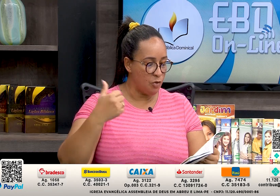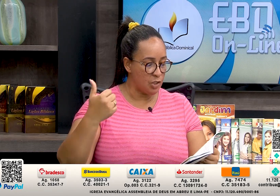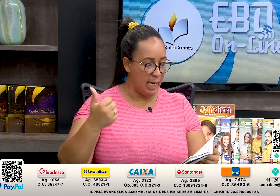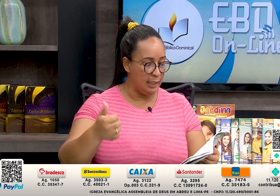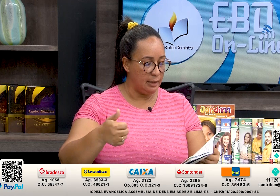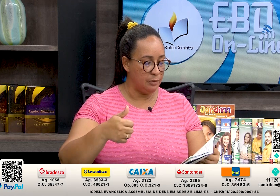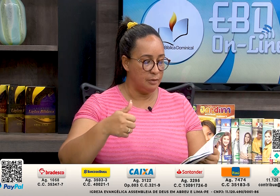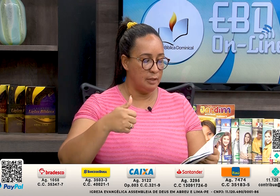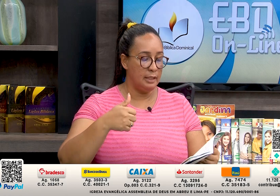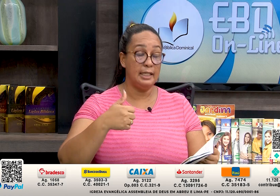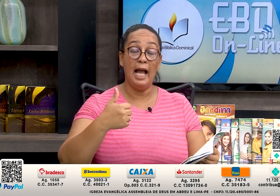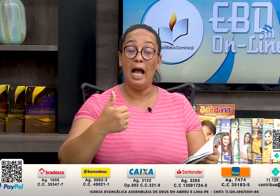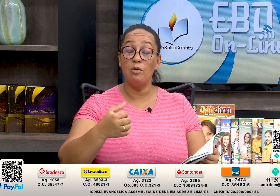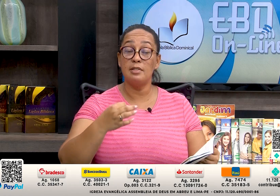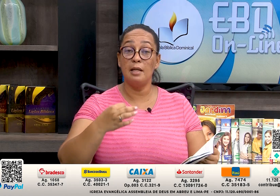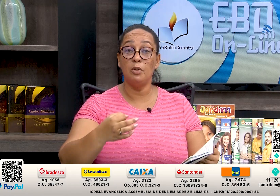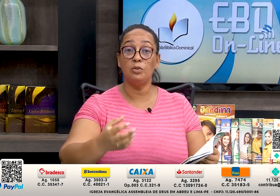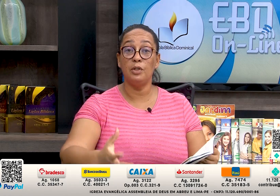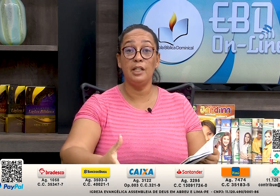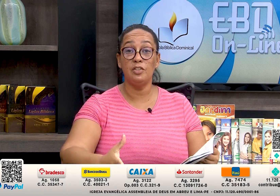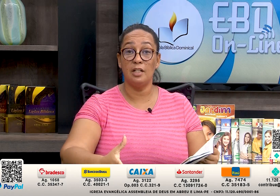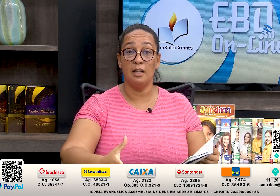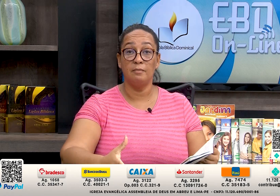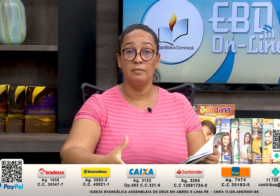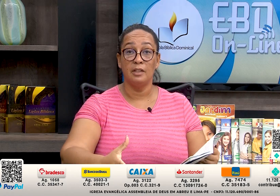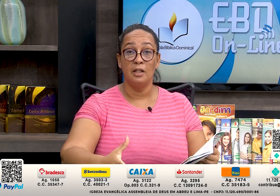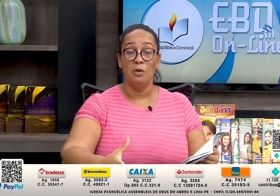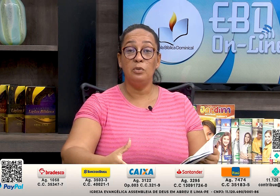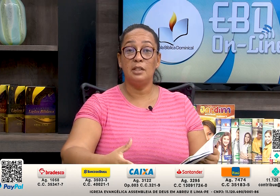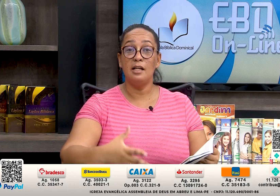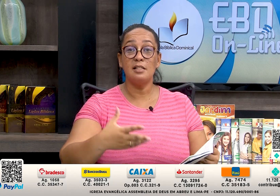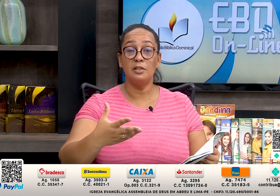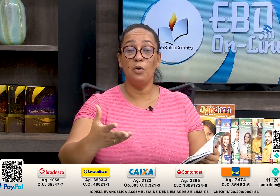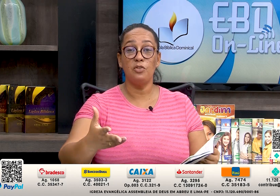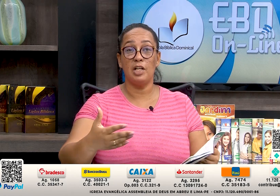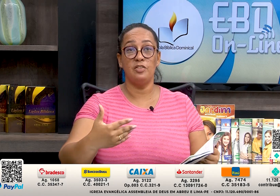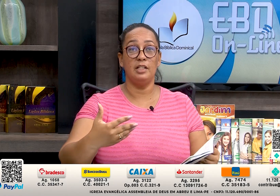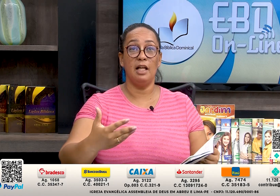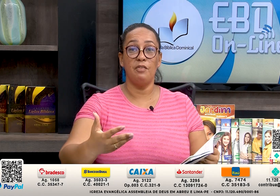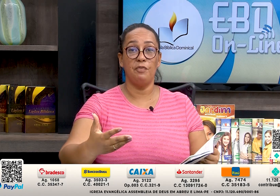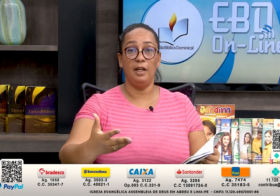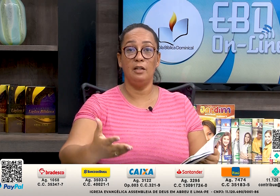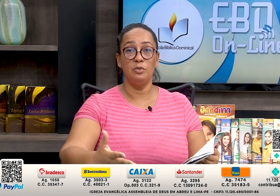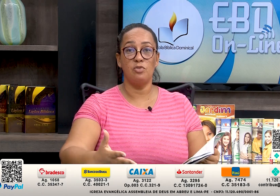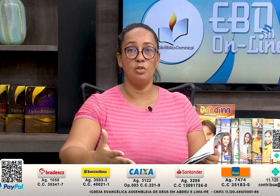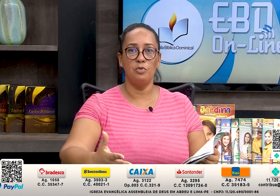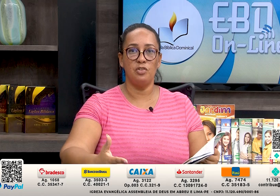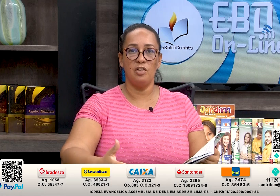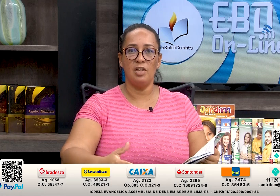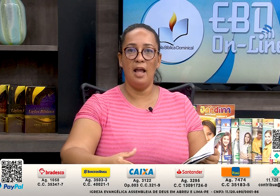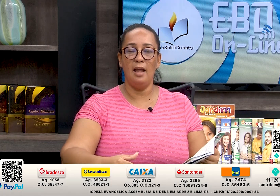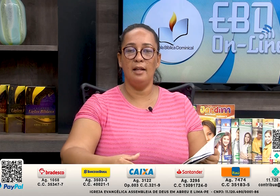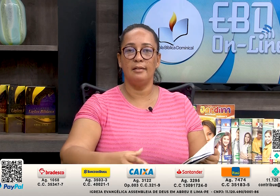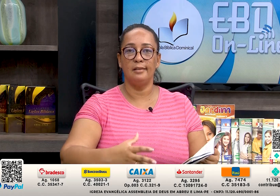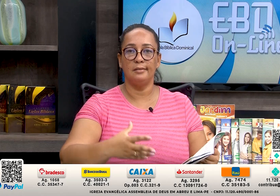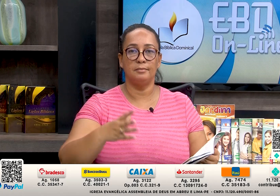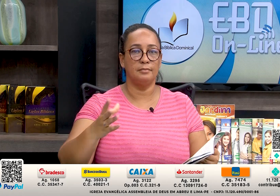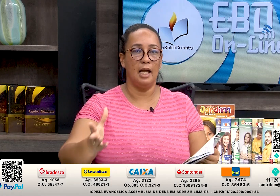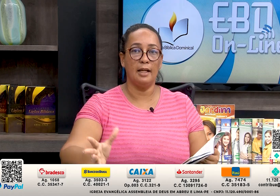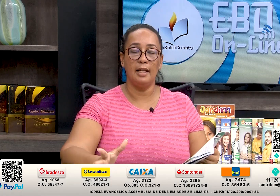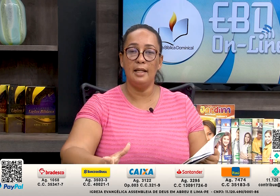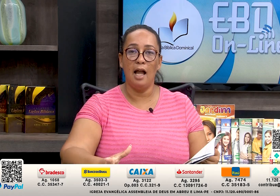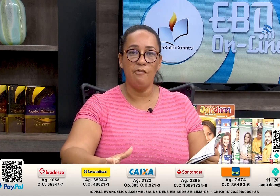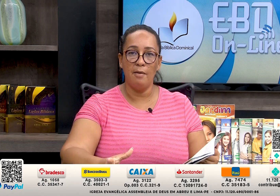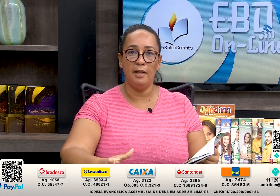aviões caindo carro sem motorista o trânsito hoje que a gente tá vivendo nos últimos dias já é